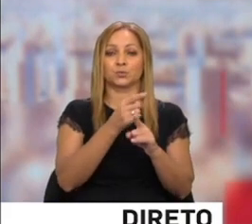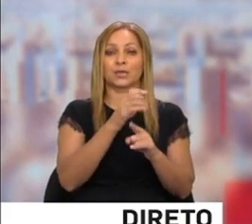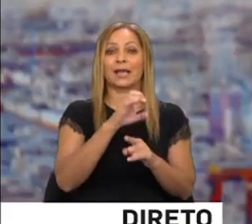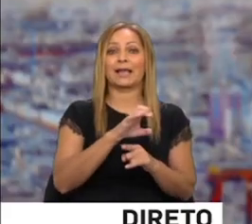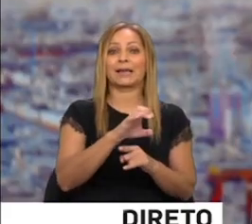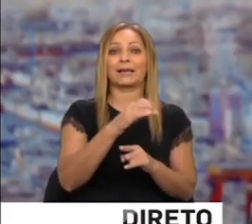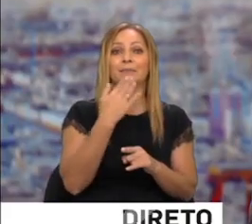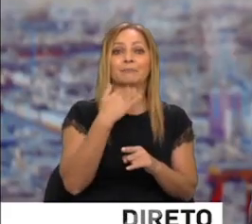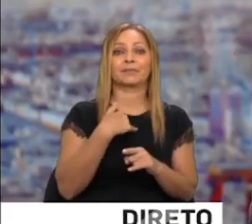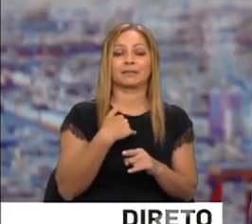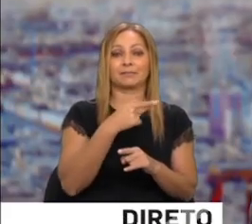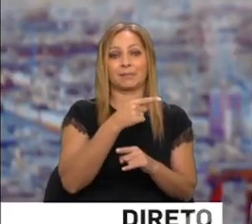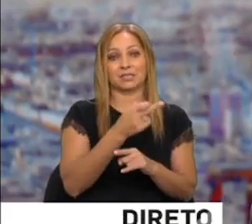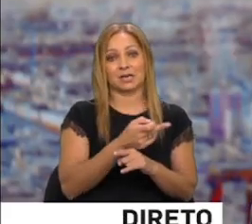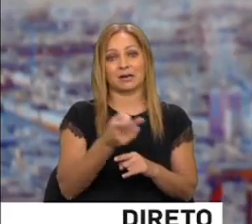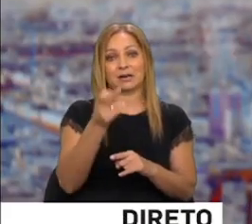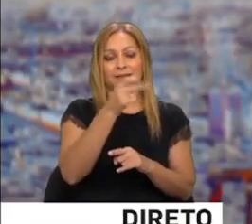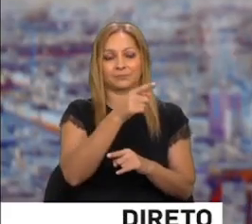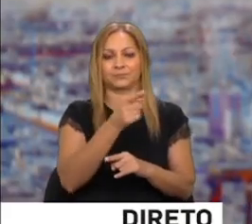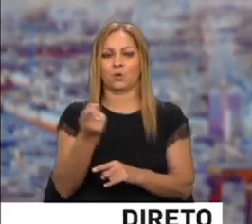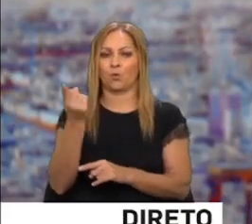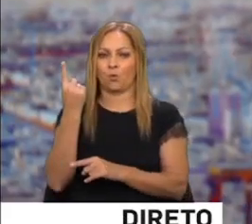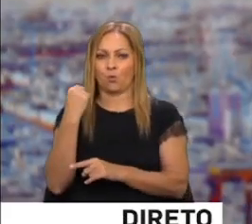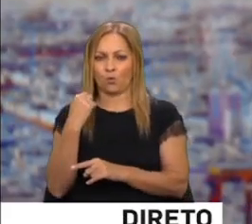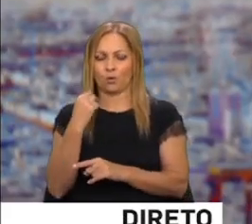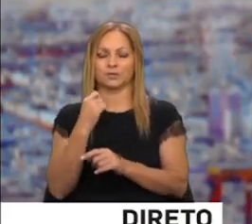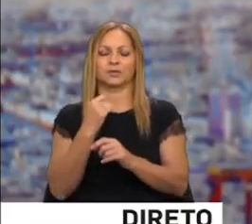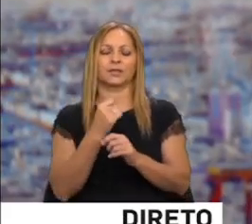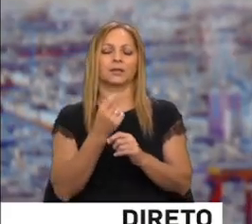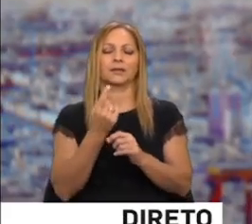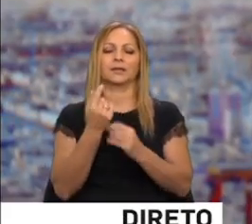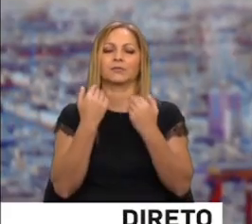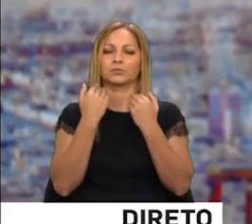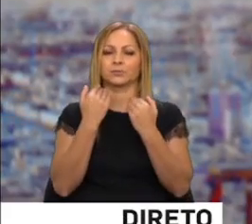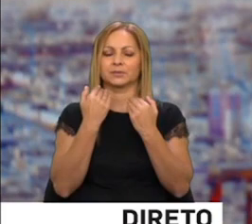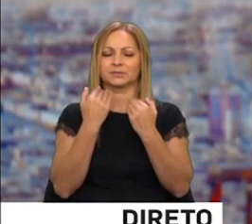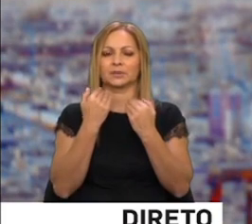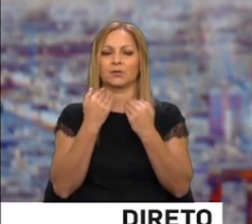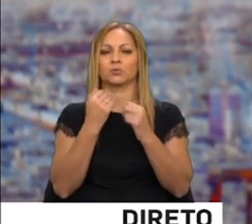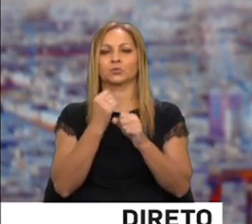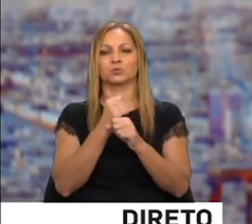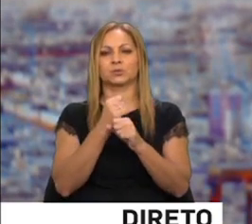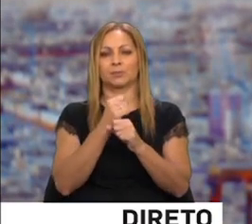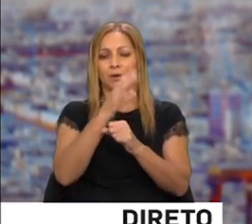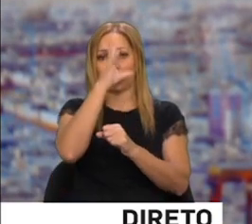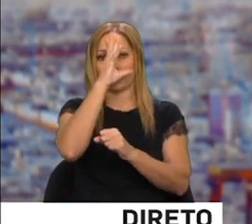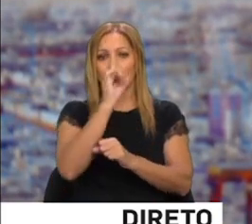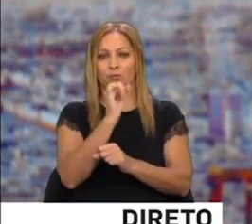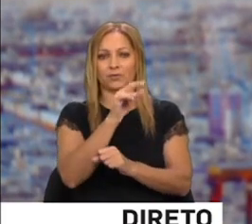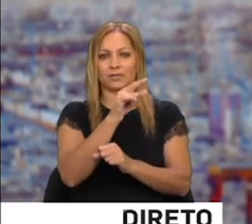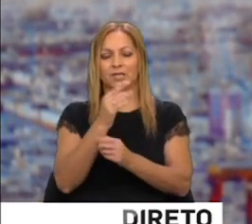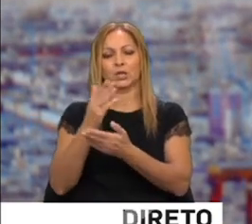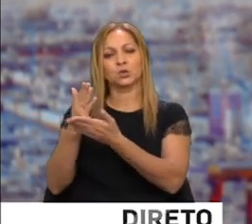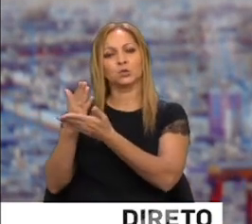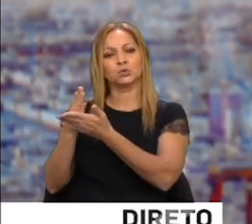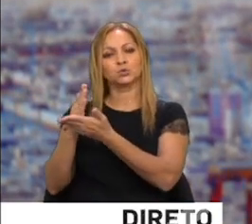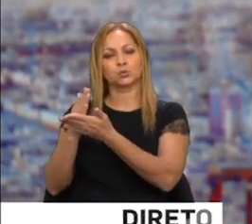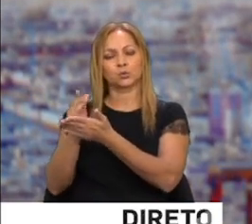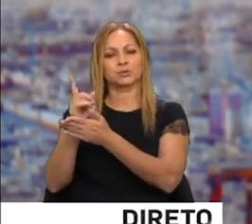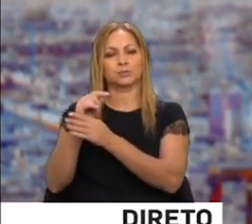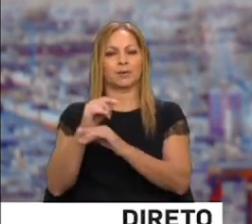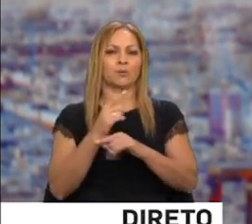estamos a falar da inflação ontem os dados da execução orçamental e Houve aqui um grande excedente também por